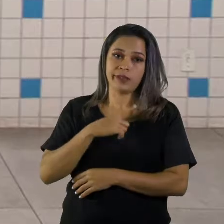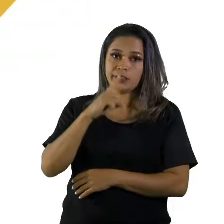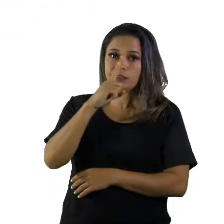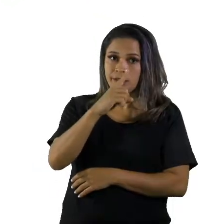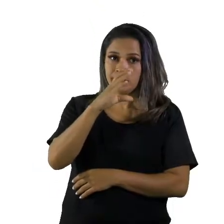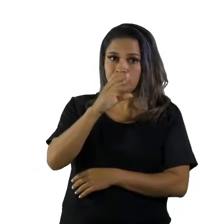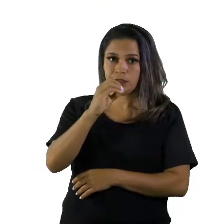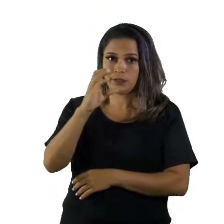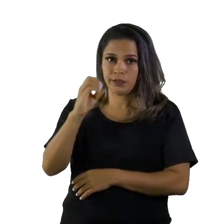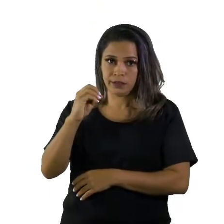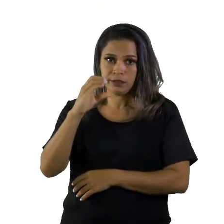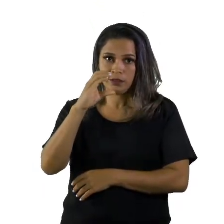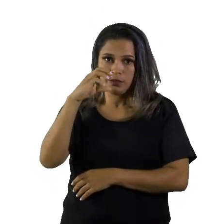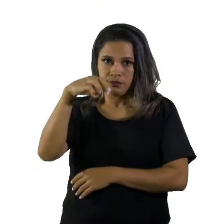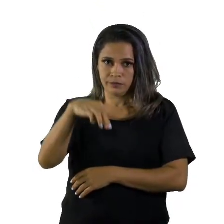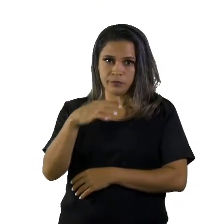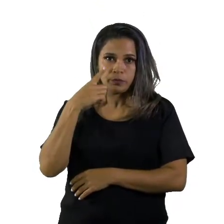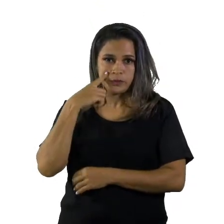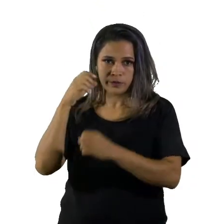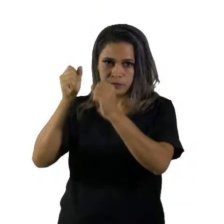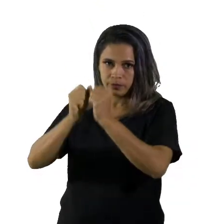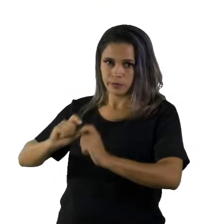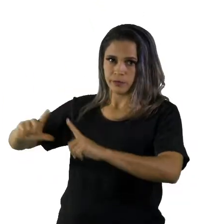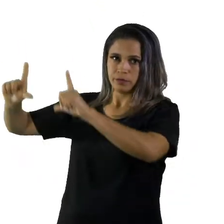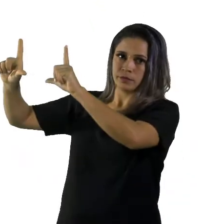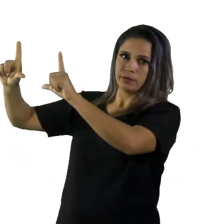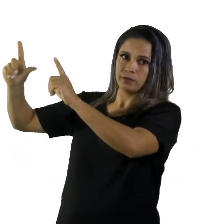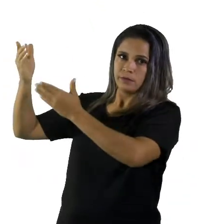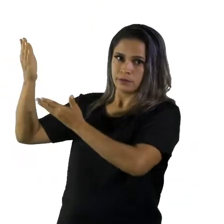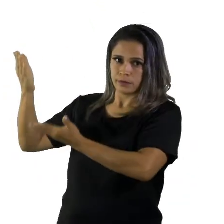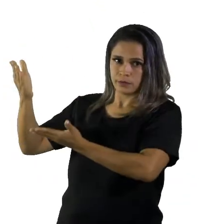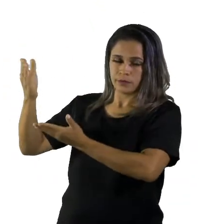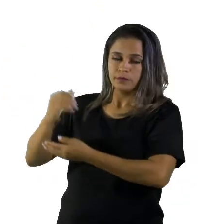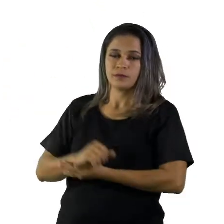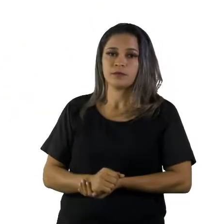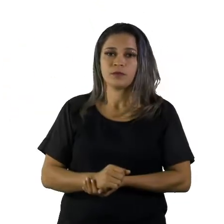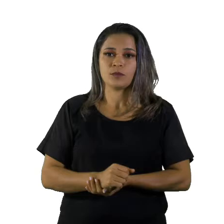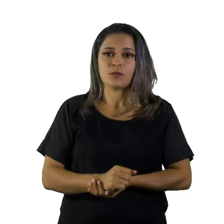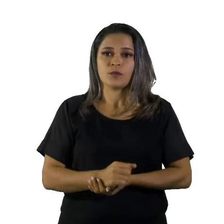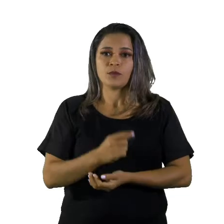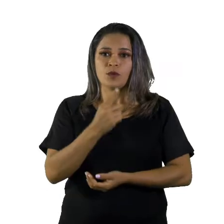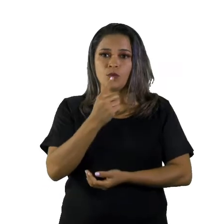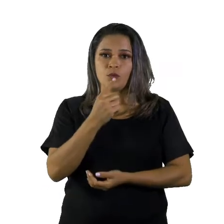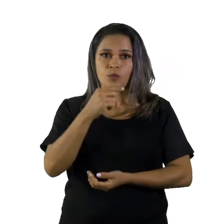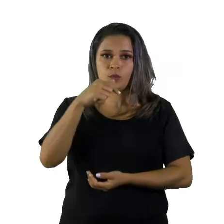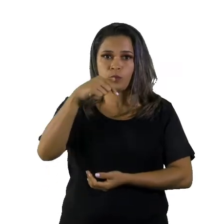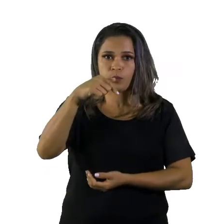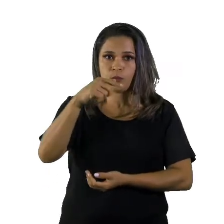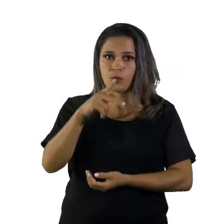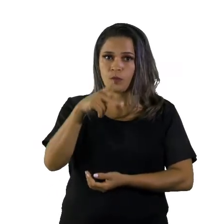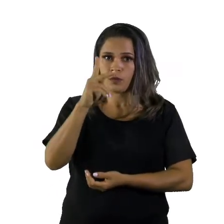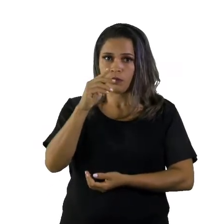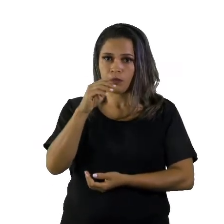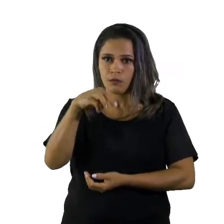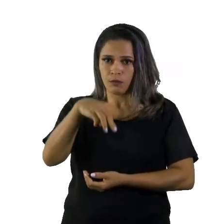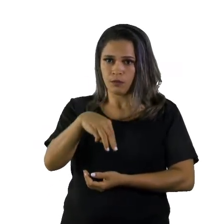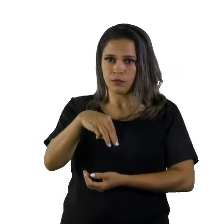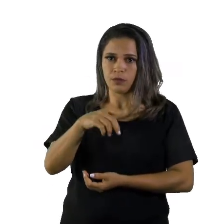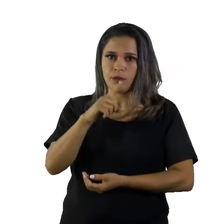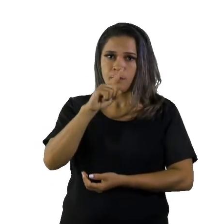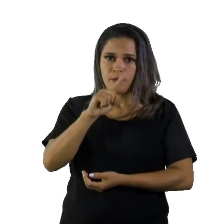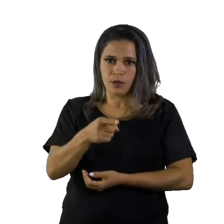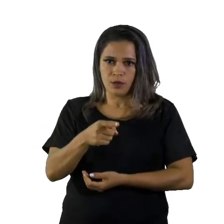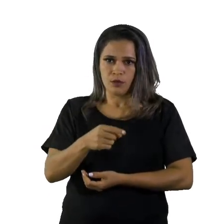centímetros. Observem aí no slide. 1 quilômetro tem 1000 metros, 1 metro tem 100